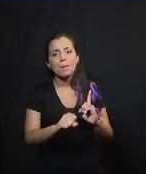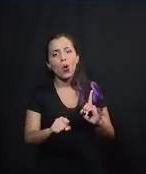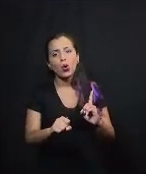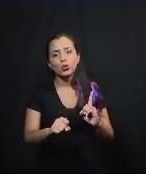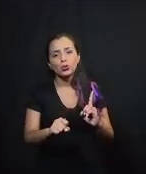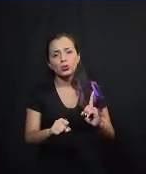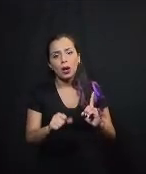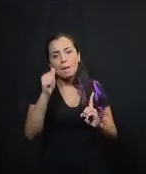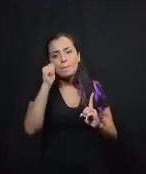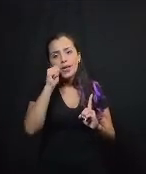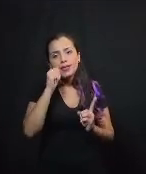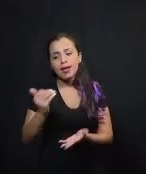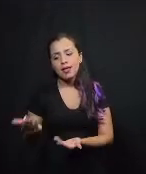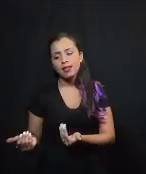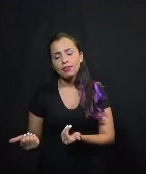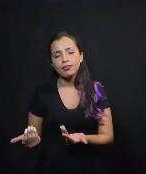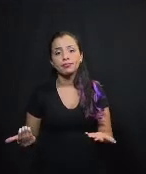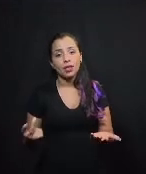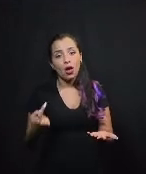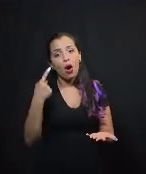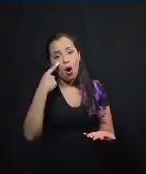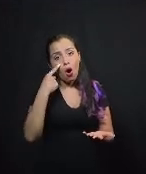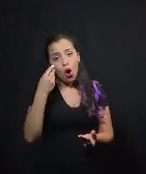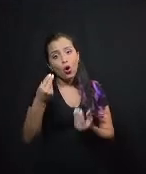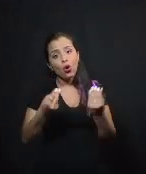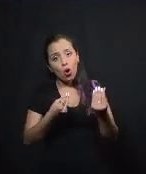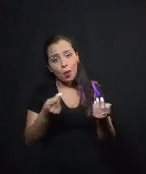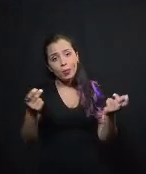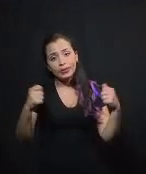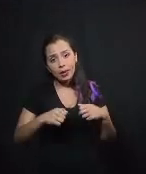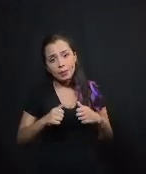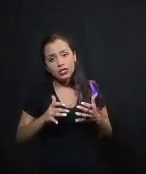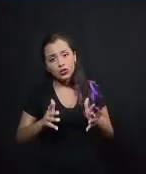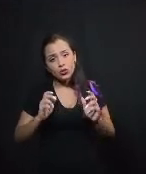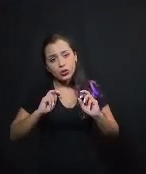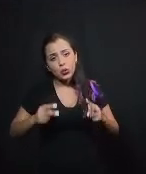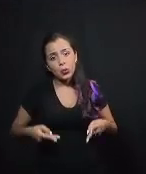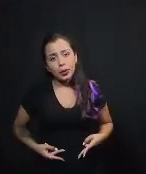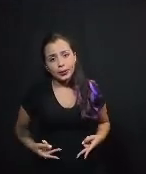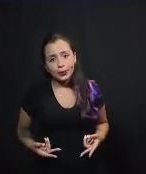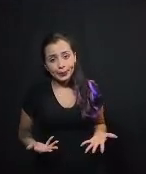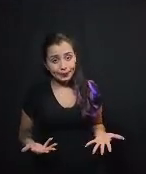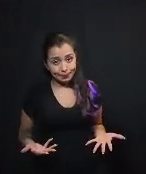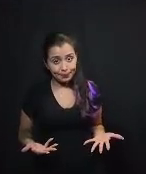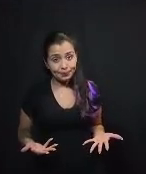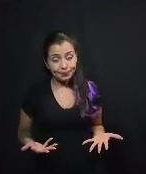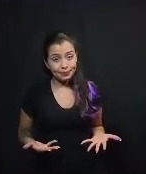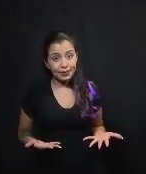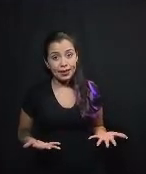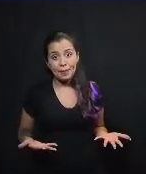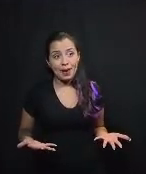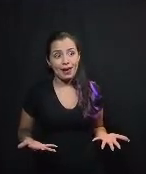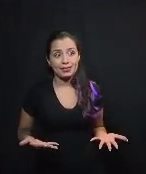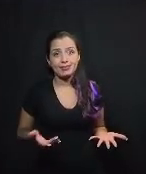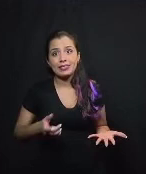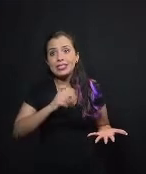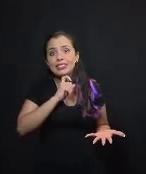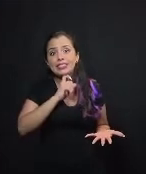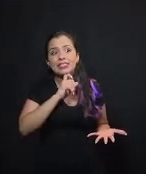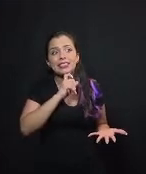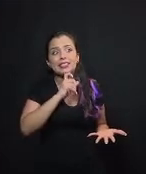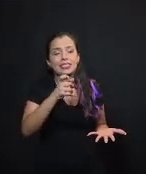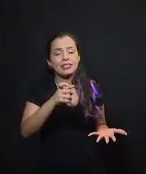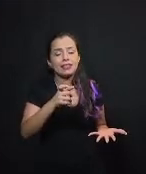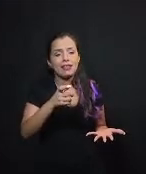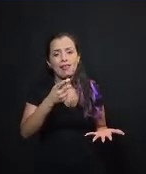onde se pode chegar. Você diria, não, isso não, ninguém acha, ninguém que é que a menina tem uma